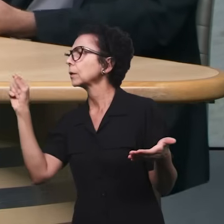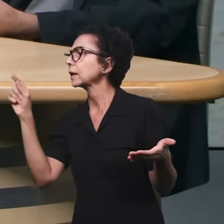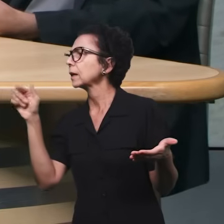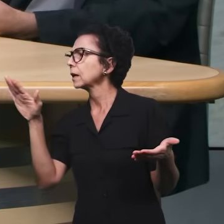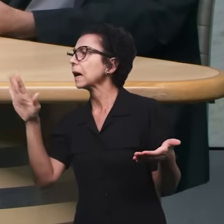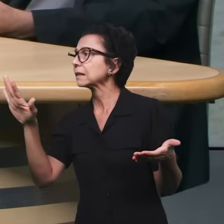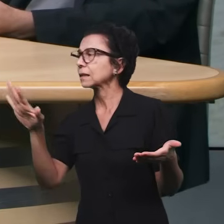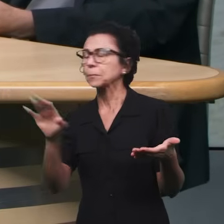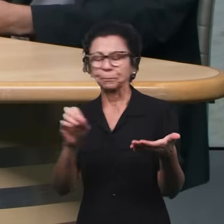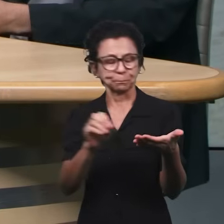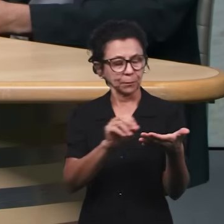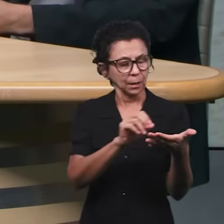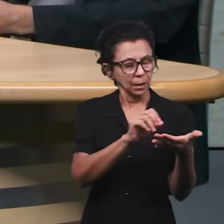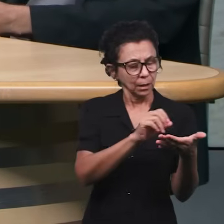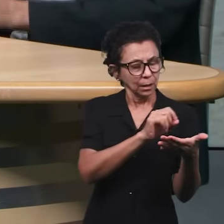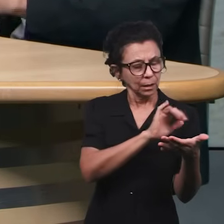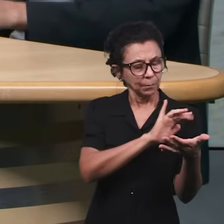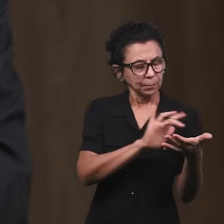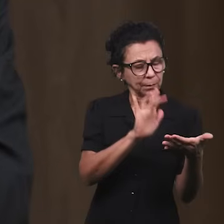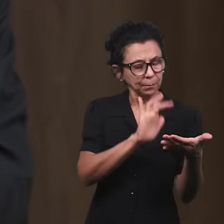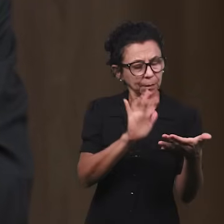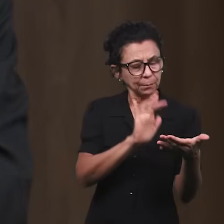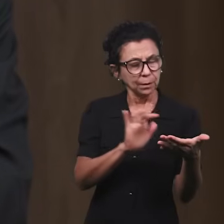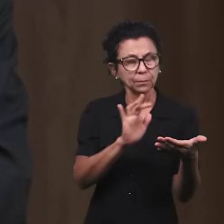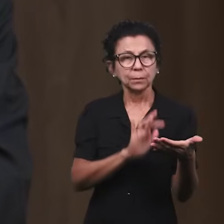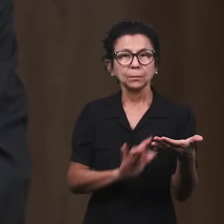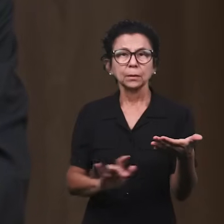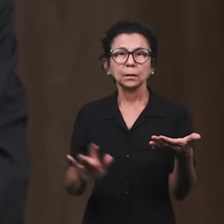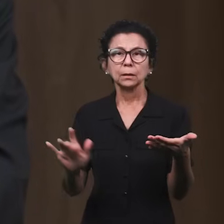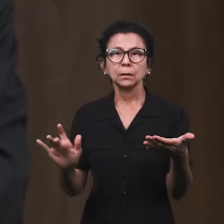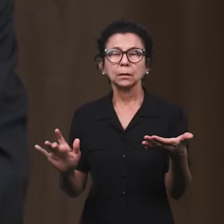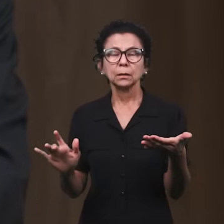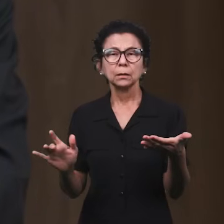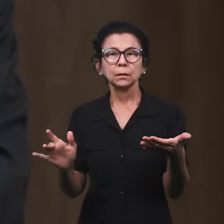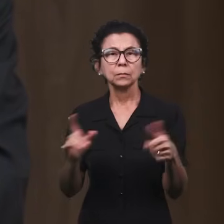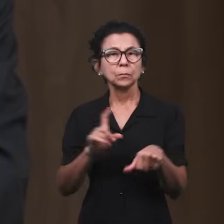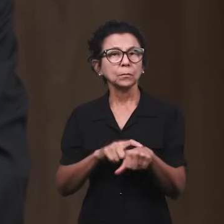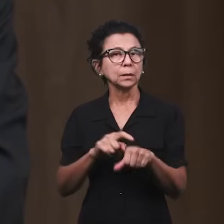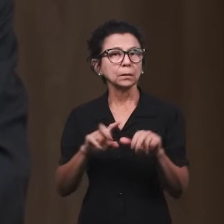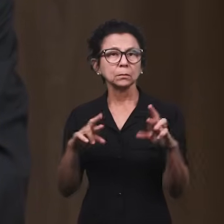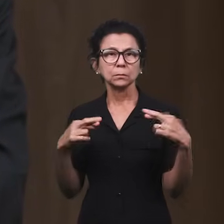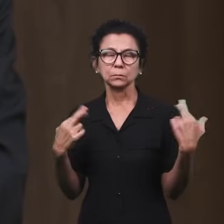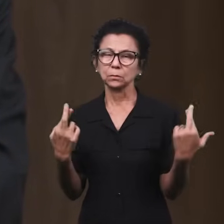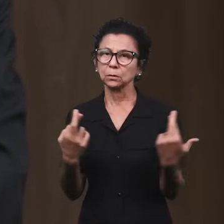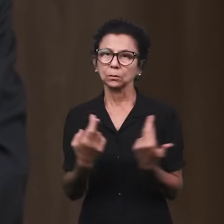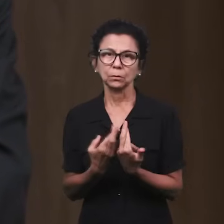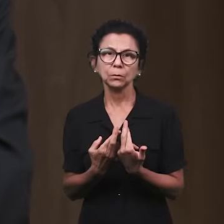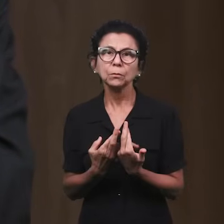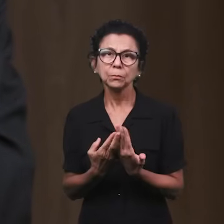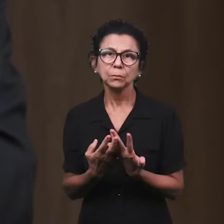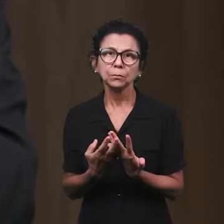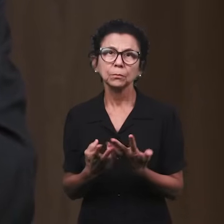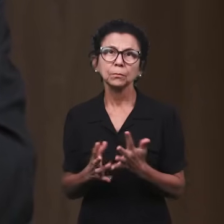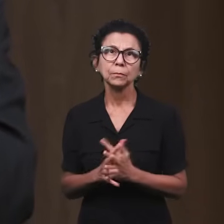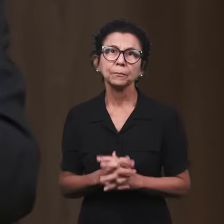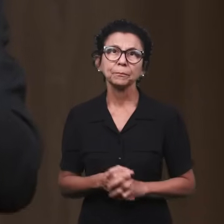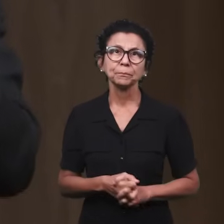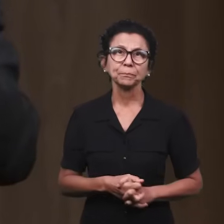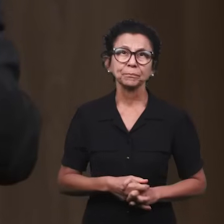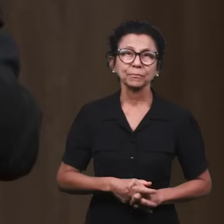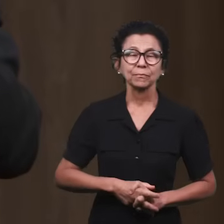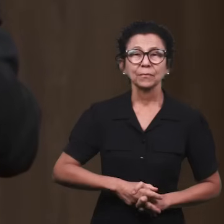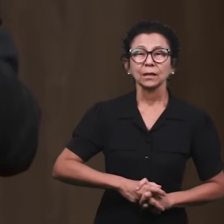quer dizer, isso entra dentro da reunião. Dentro da reunião. Você sai, aí às vezes ele teve